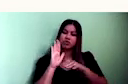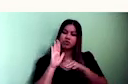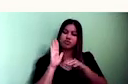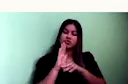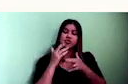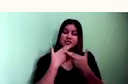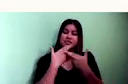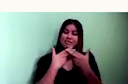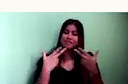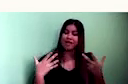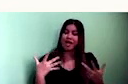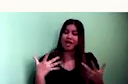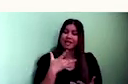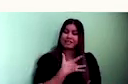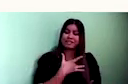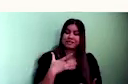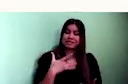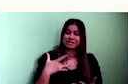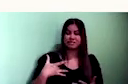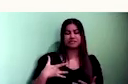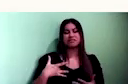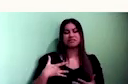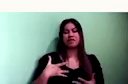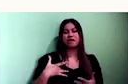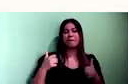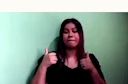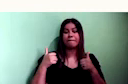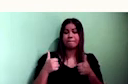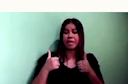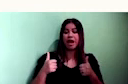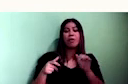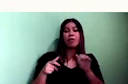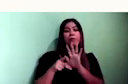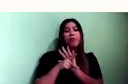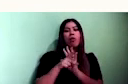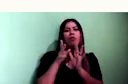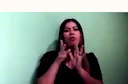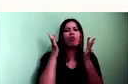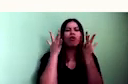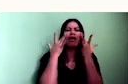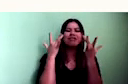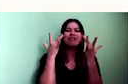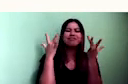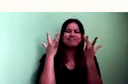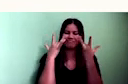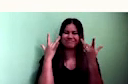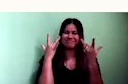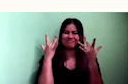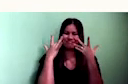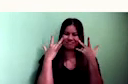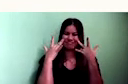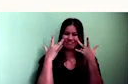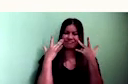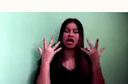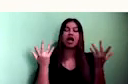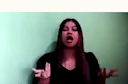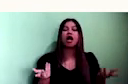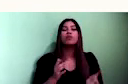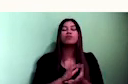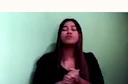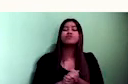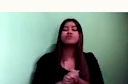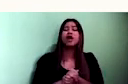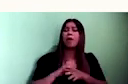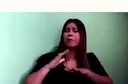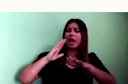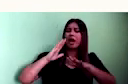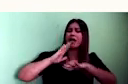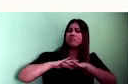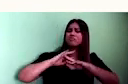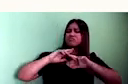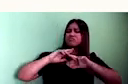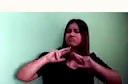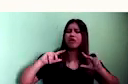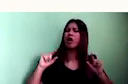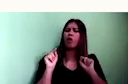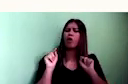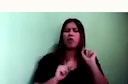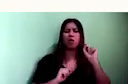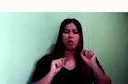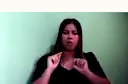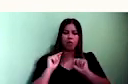naturais, né, do nosso organismo. E quais são, então, esses recursos, né? Eles compreendem sistemas